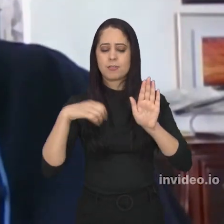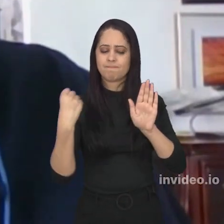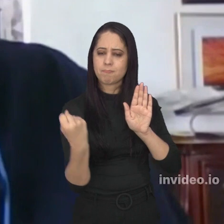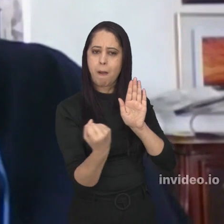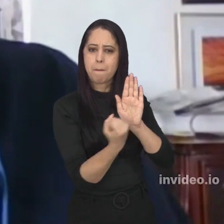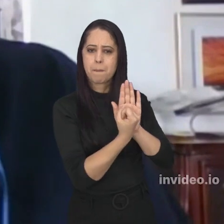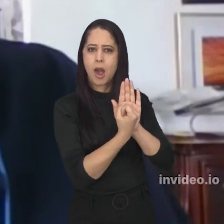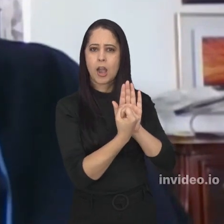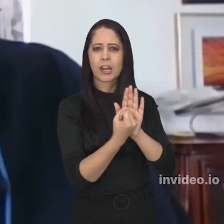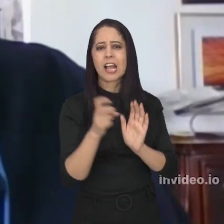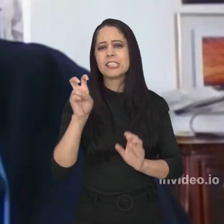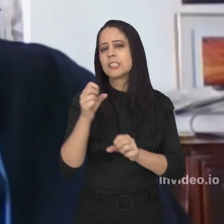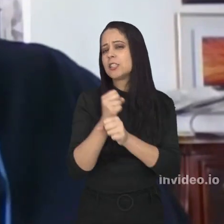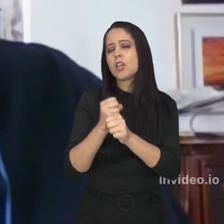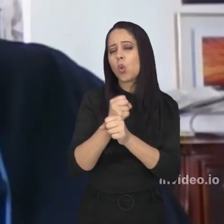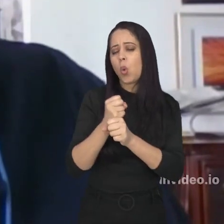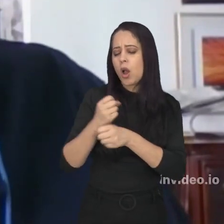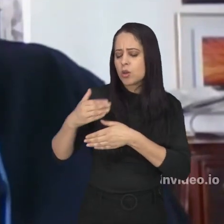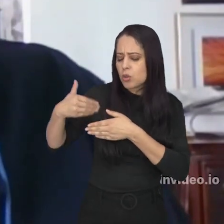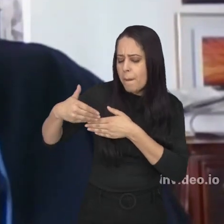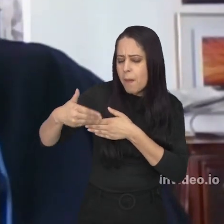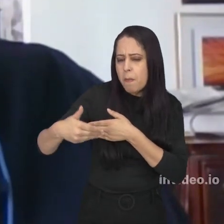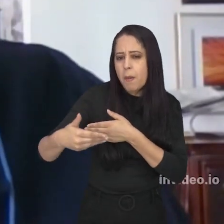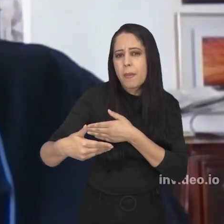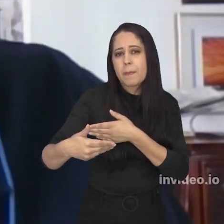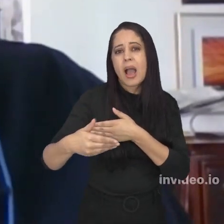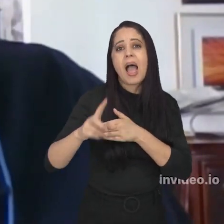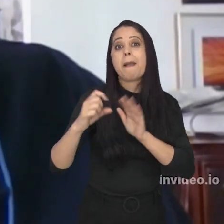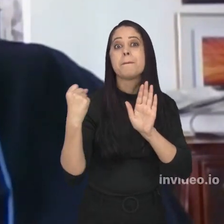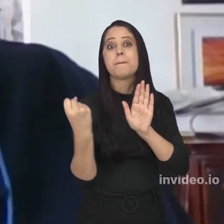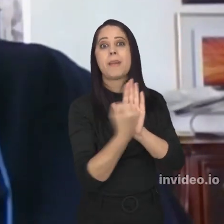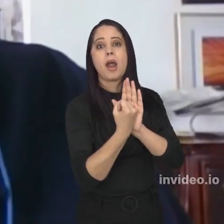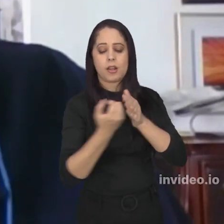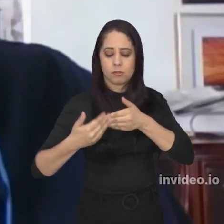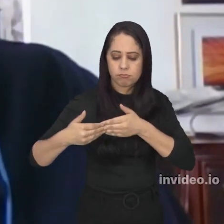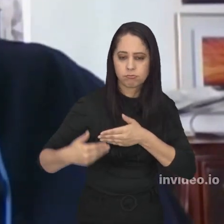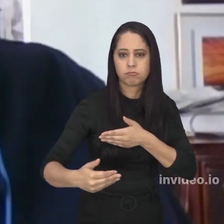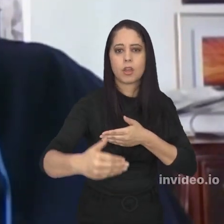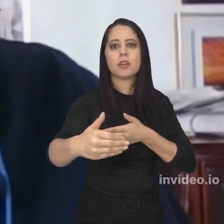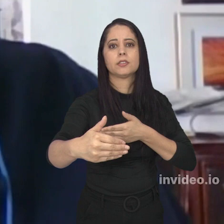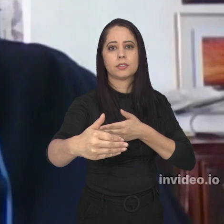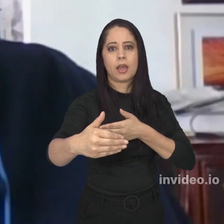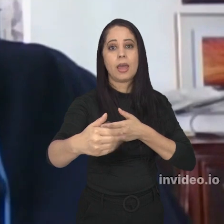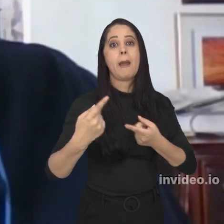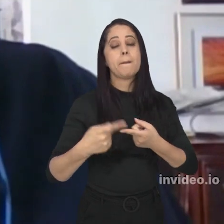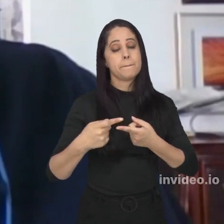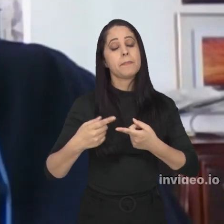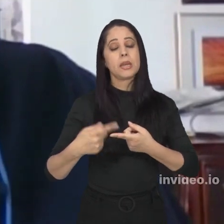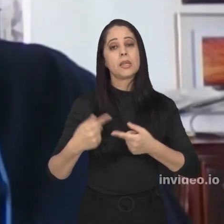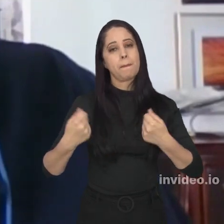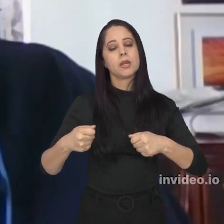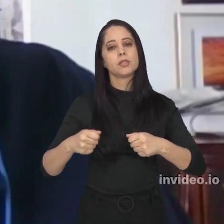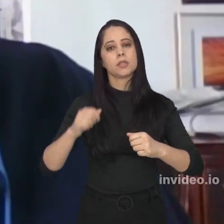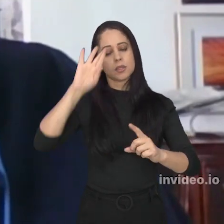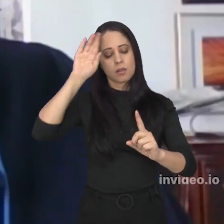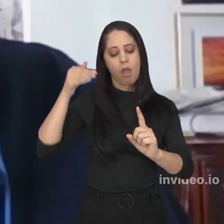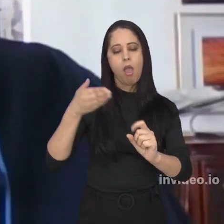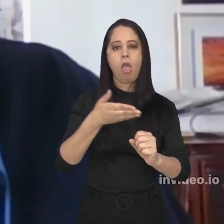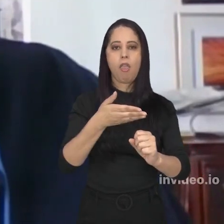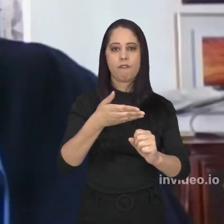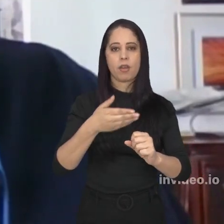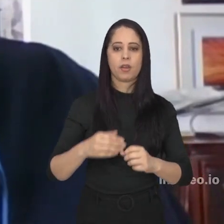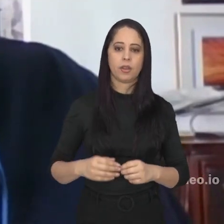enviou uma mensagem relembrando 6 anos de atuação do Invoz em São José. O Invoz teve